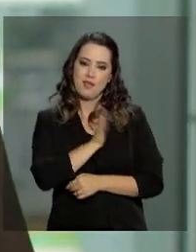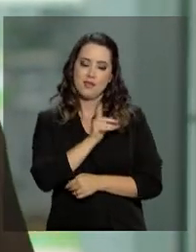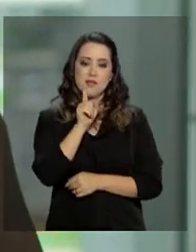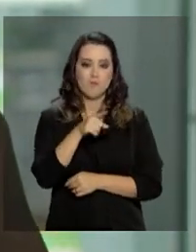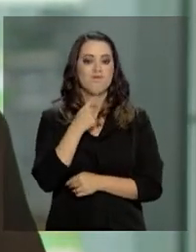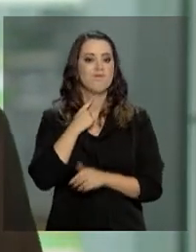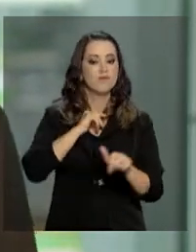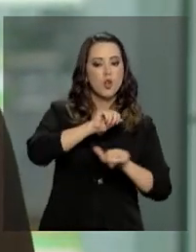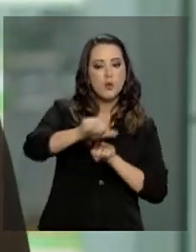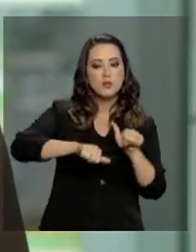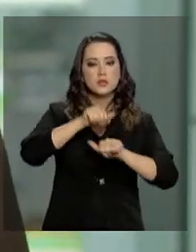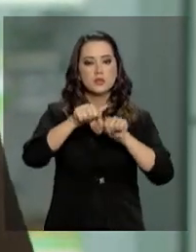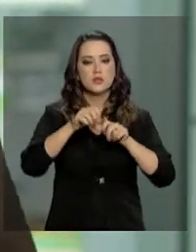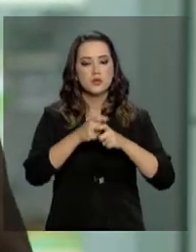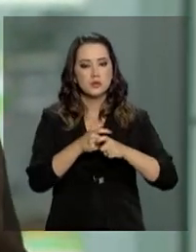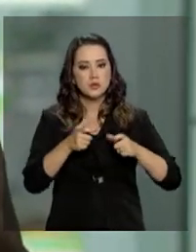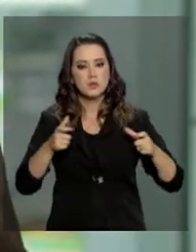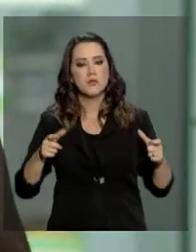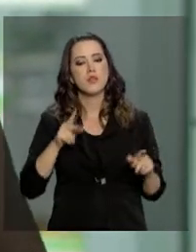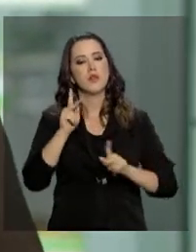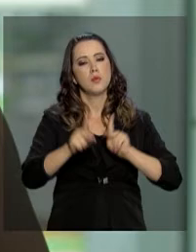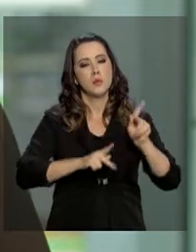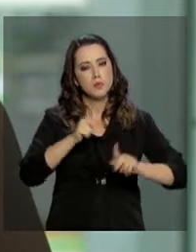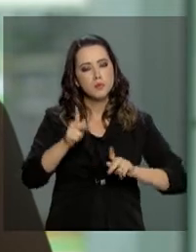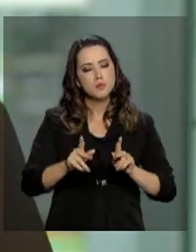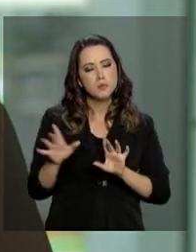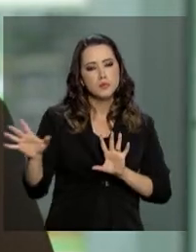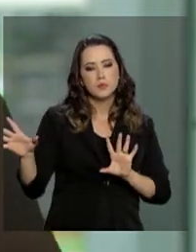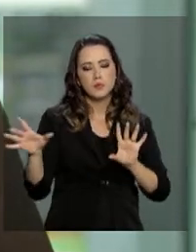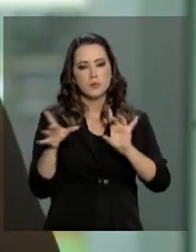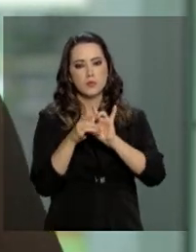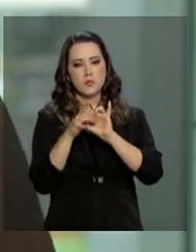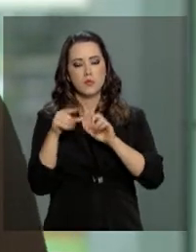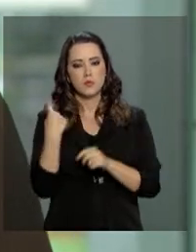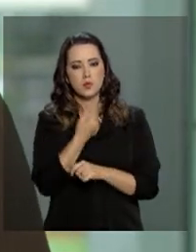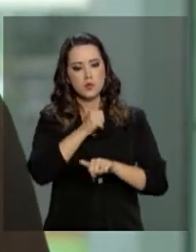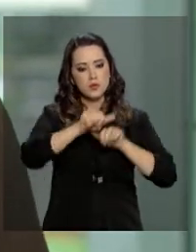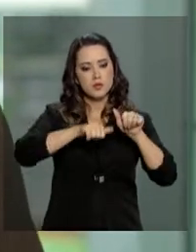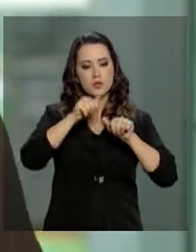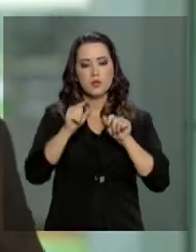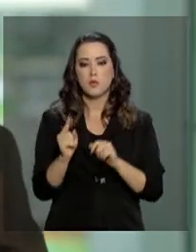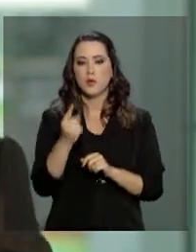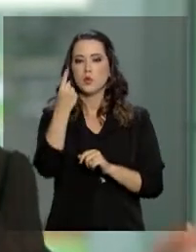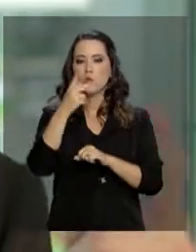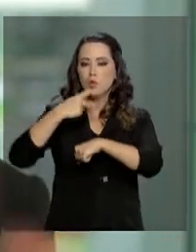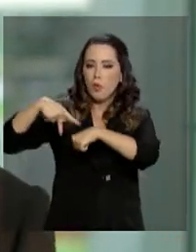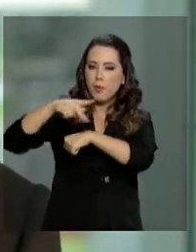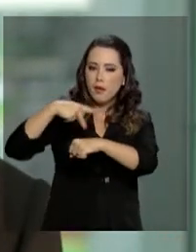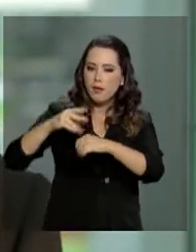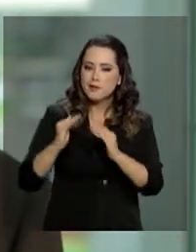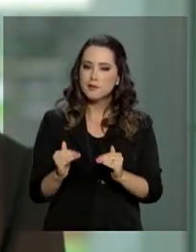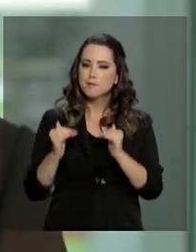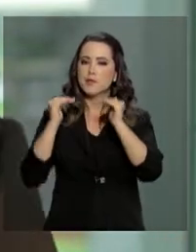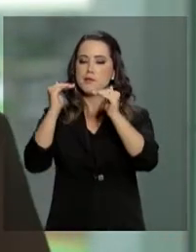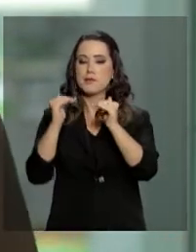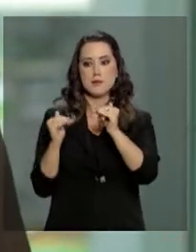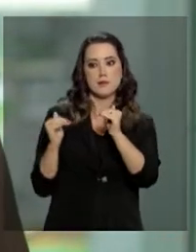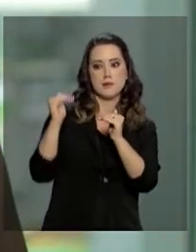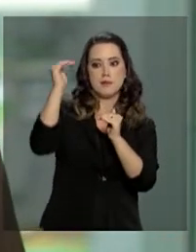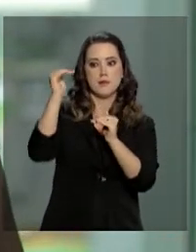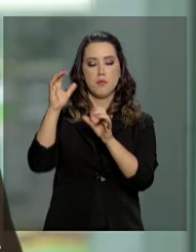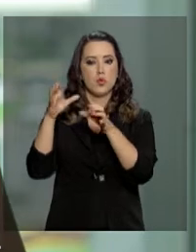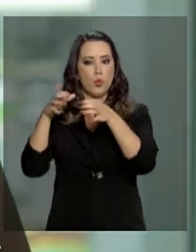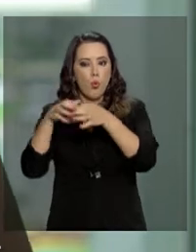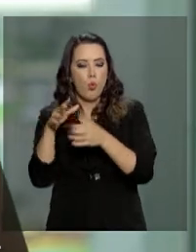vontade transformada em maioria que o povo sintetiza o que nos torna uma nação, acima de partidos e